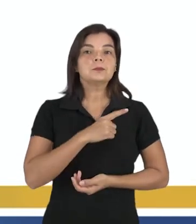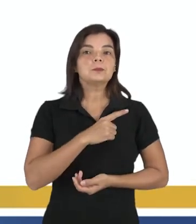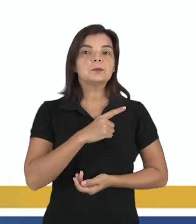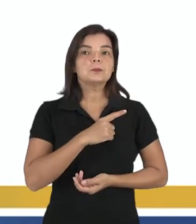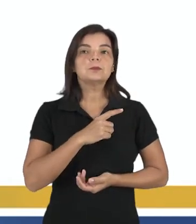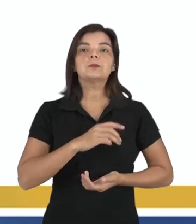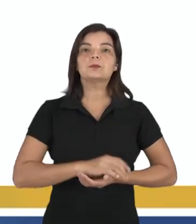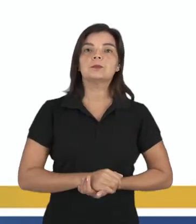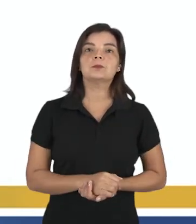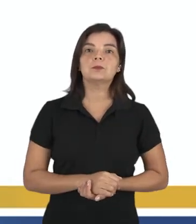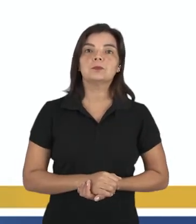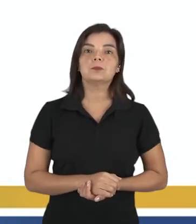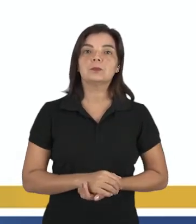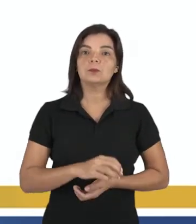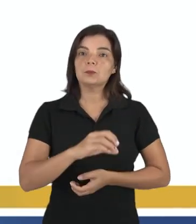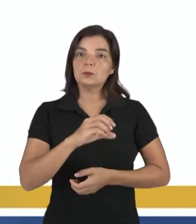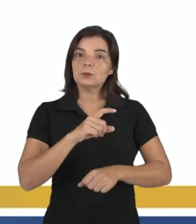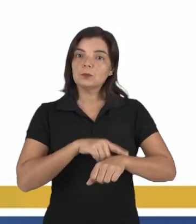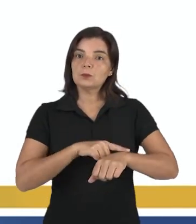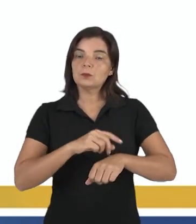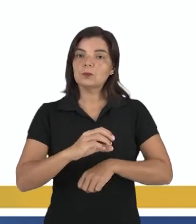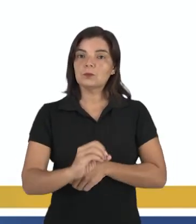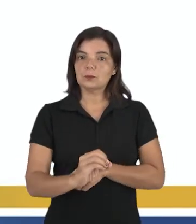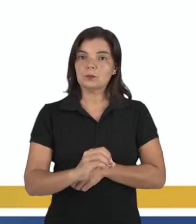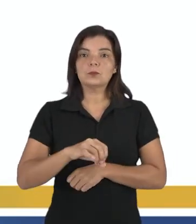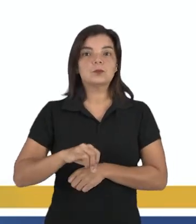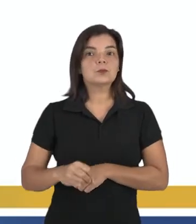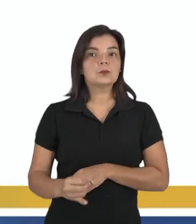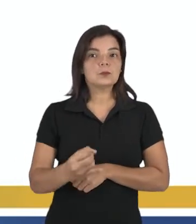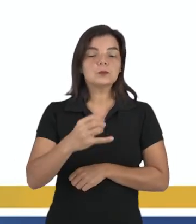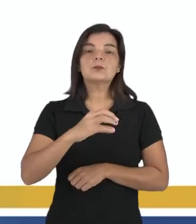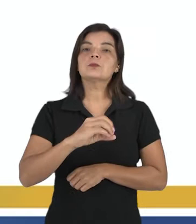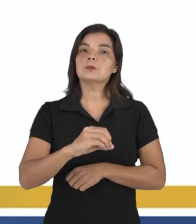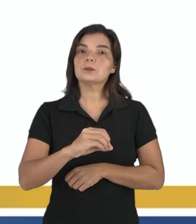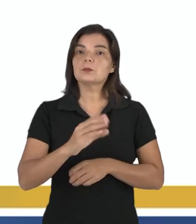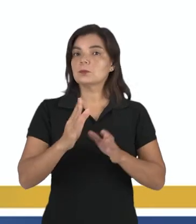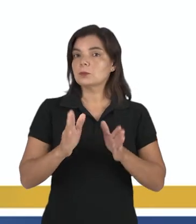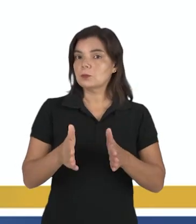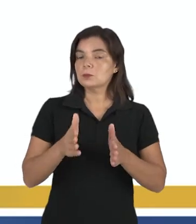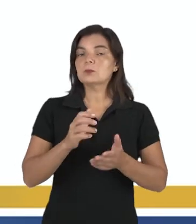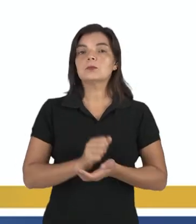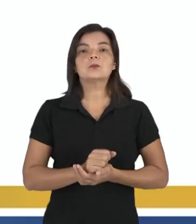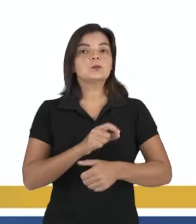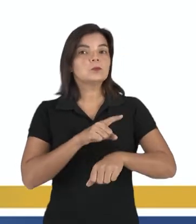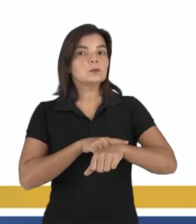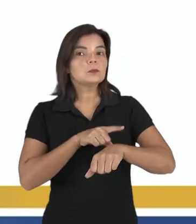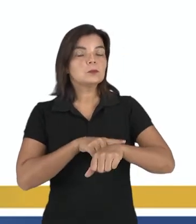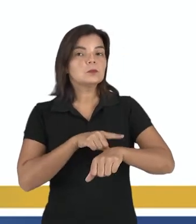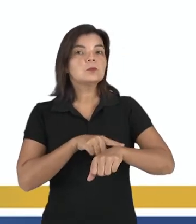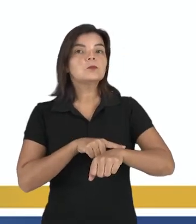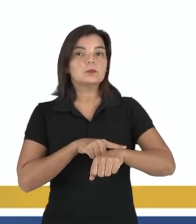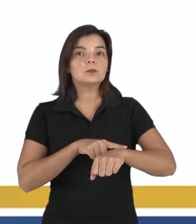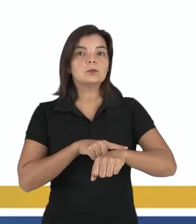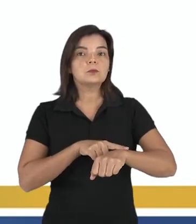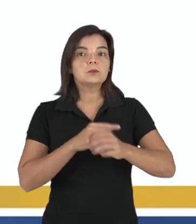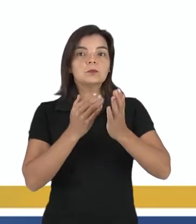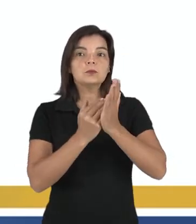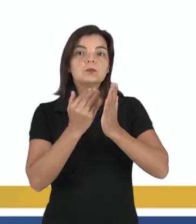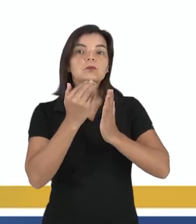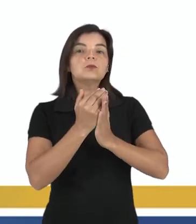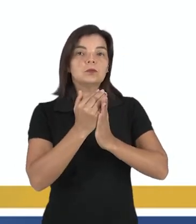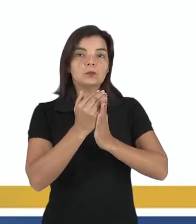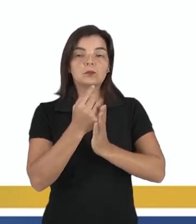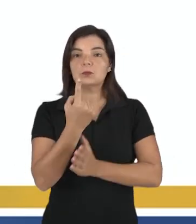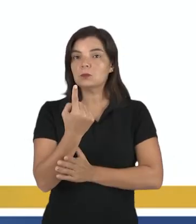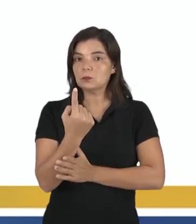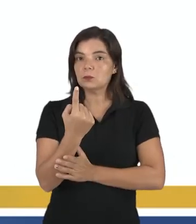ter, no tempo zero, um juro zero. Já quando o tempo for acrescido